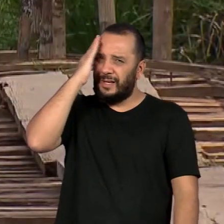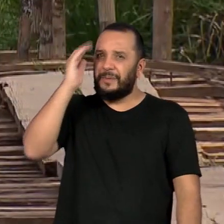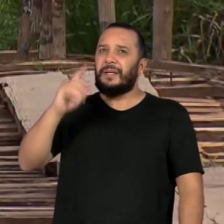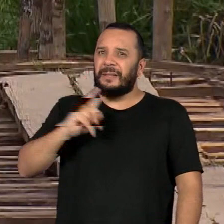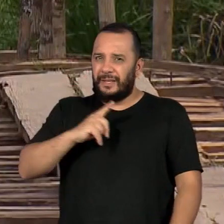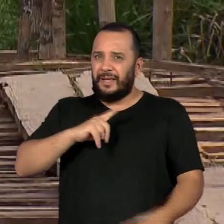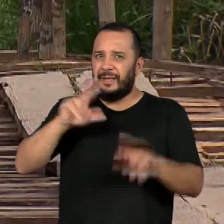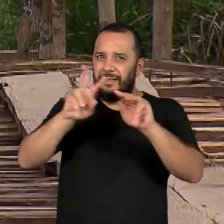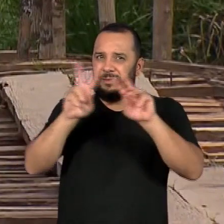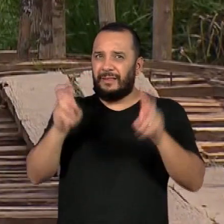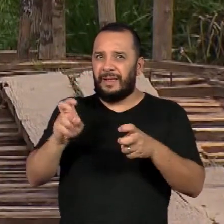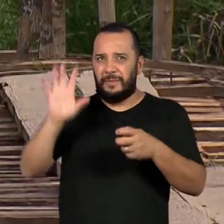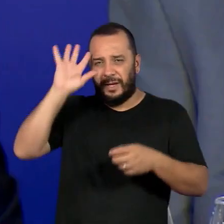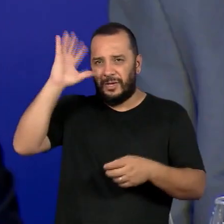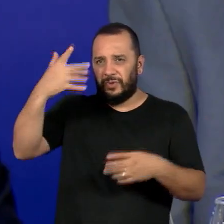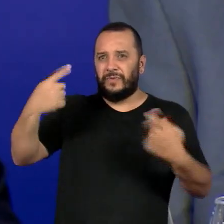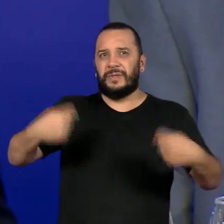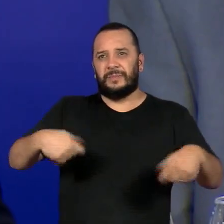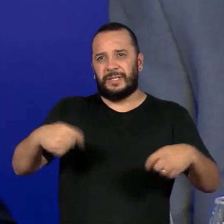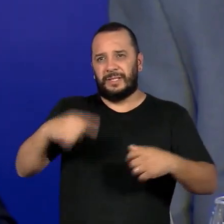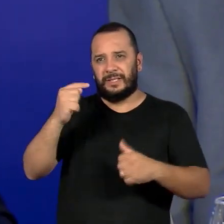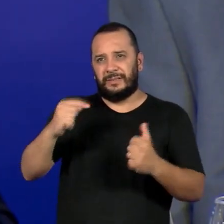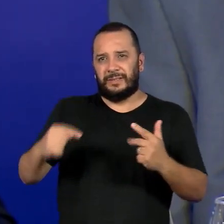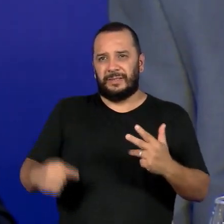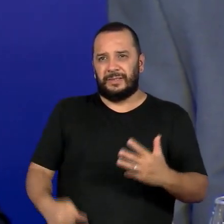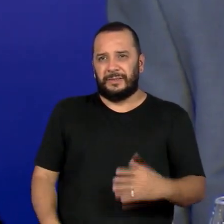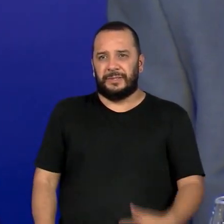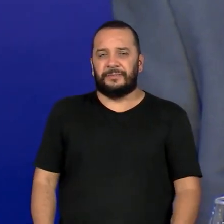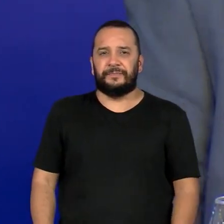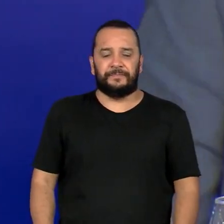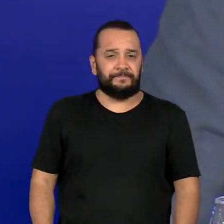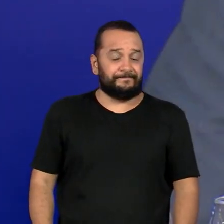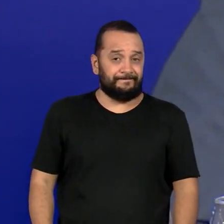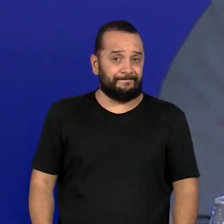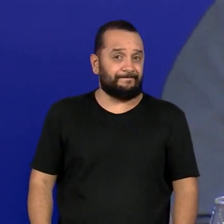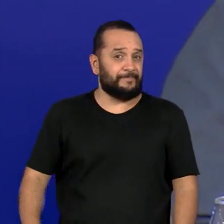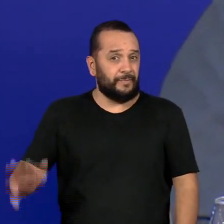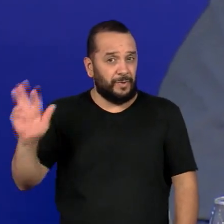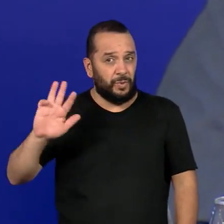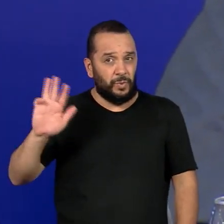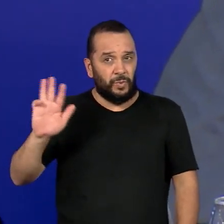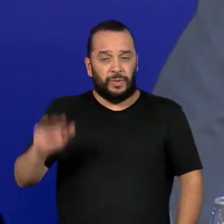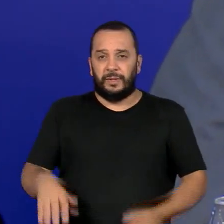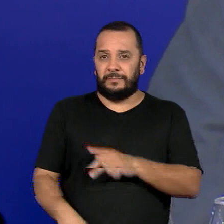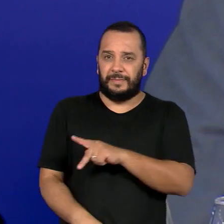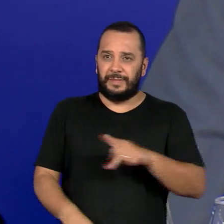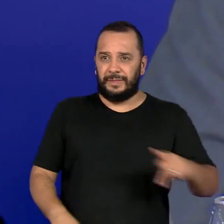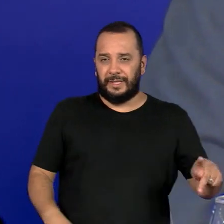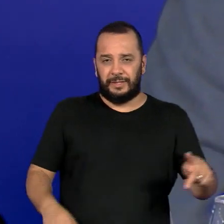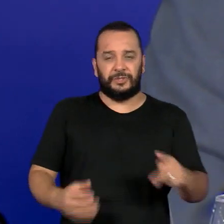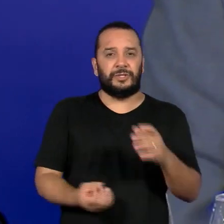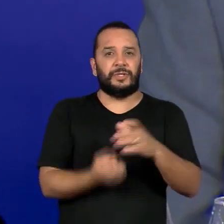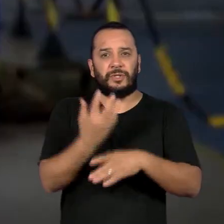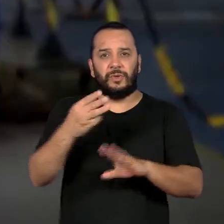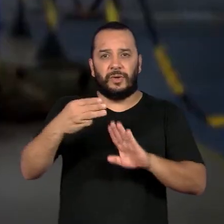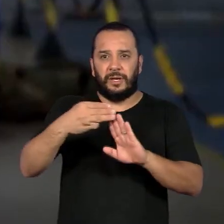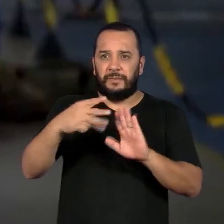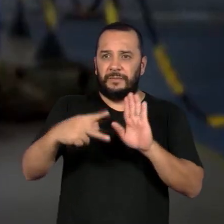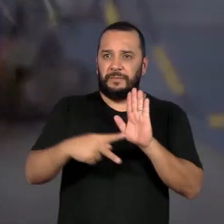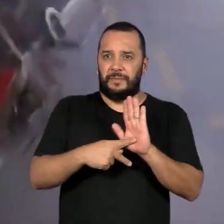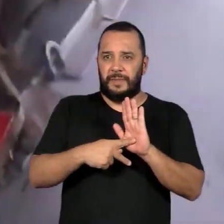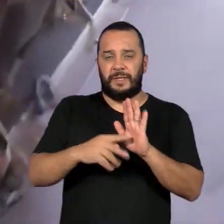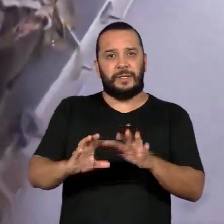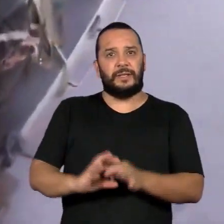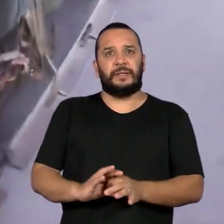serem resolvidas. O presidente Luiz Inácio Lula da Silva edita uma medida provisória que